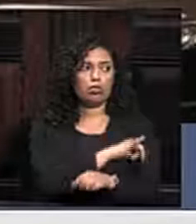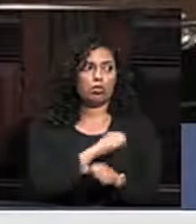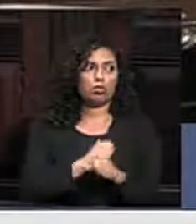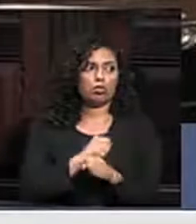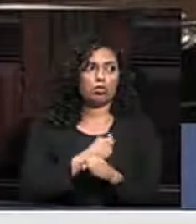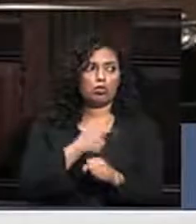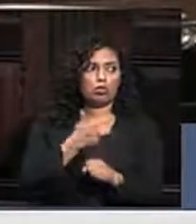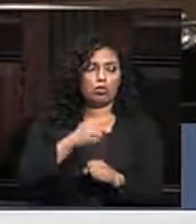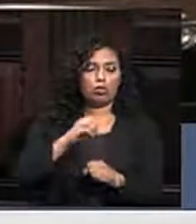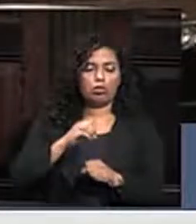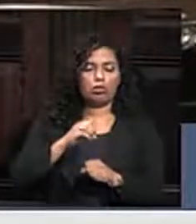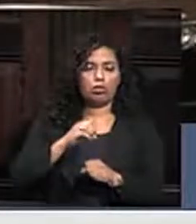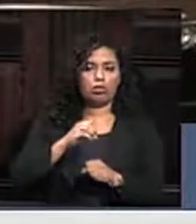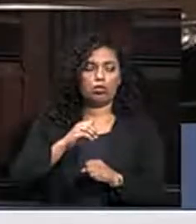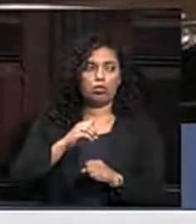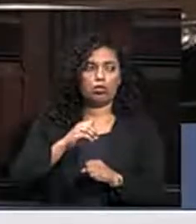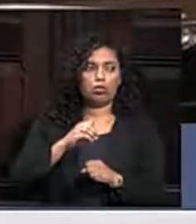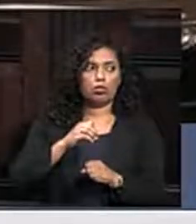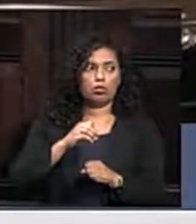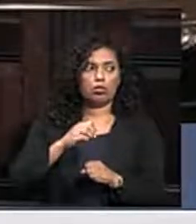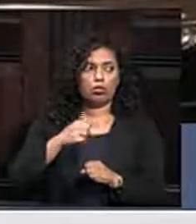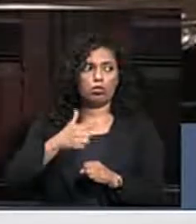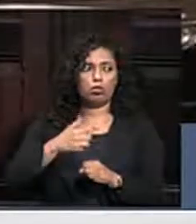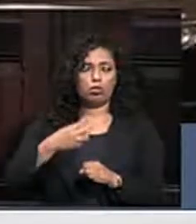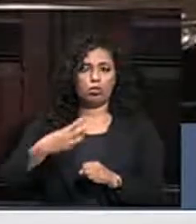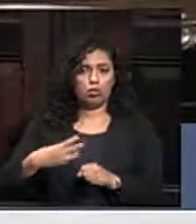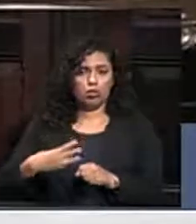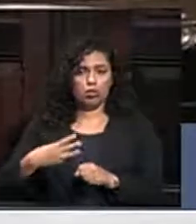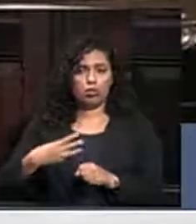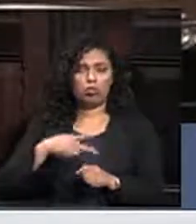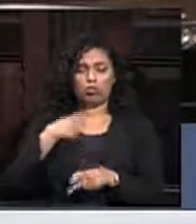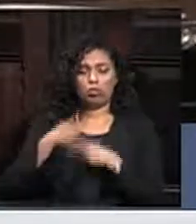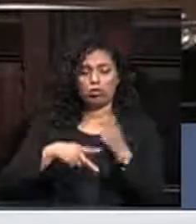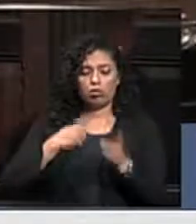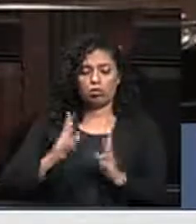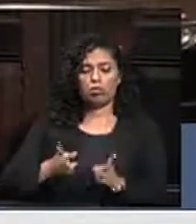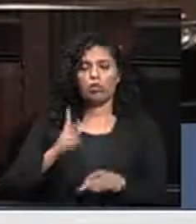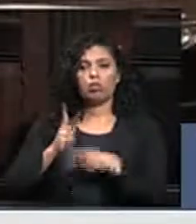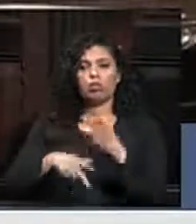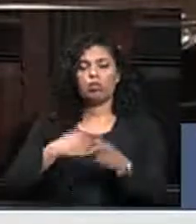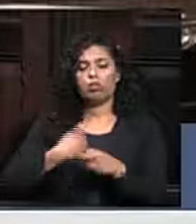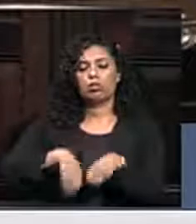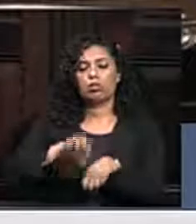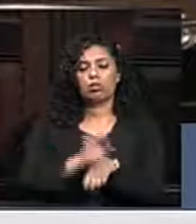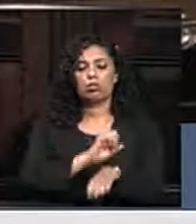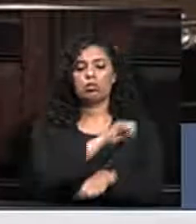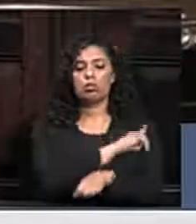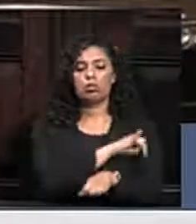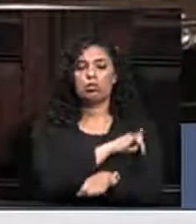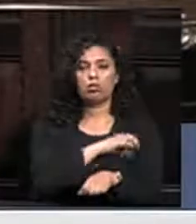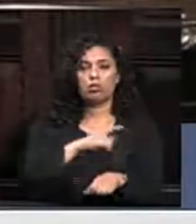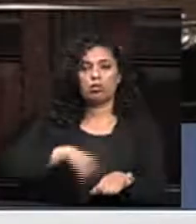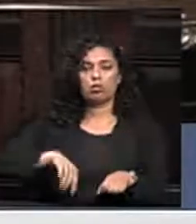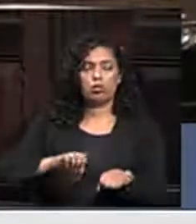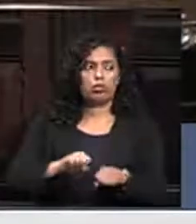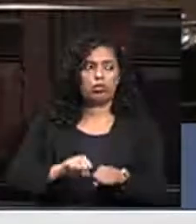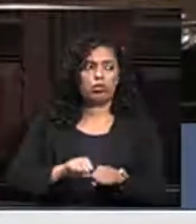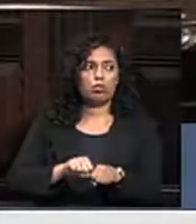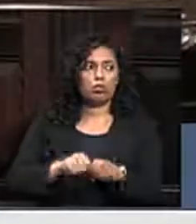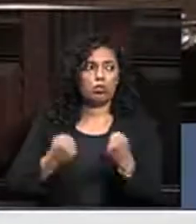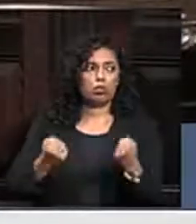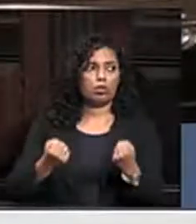me solidarizar com uma posição que já foi apresentada no Colégio de Líderes, e que